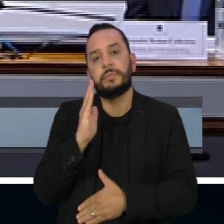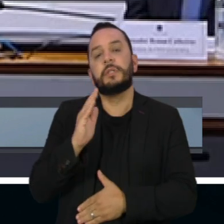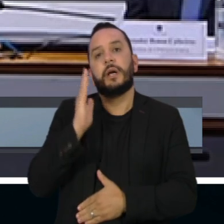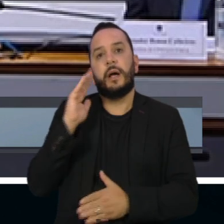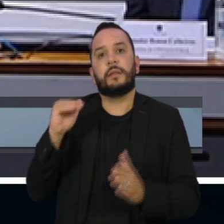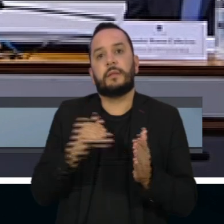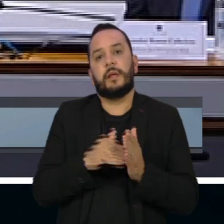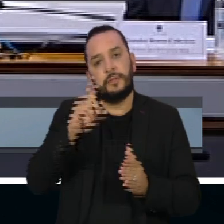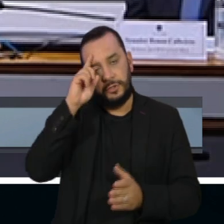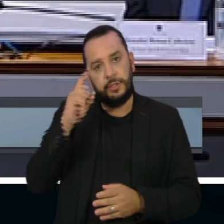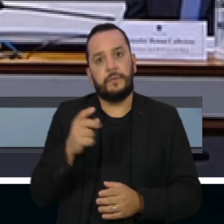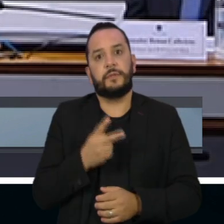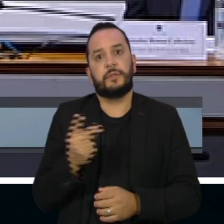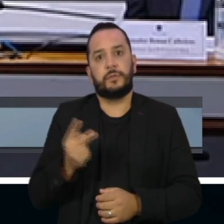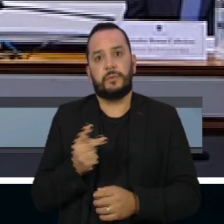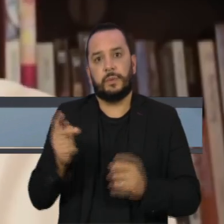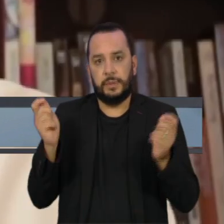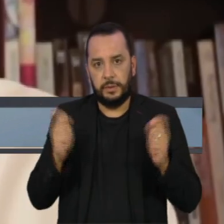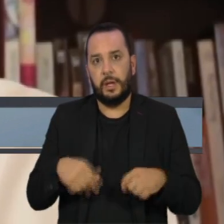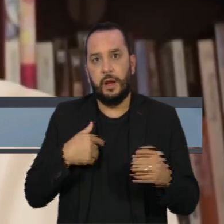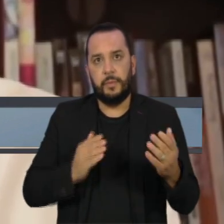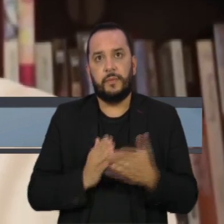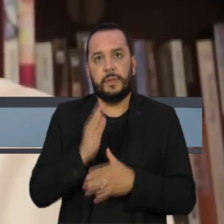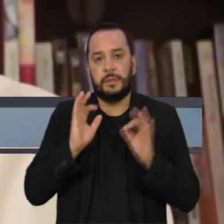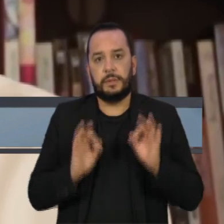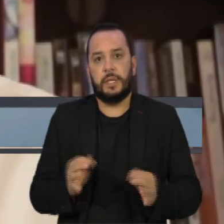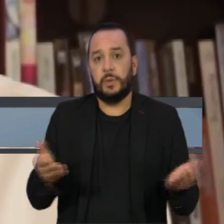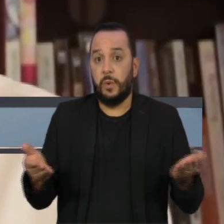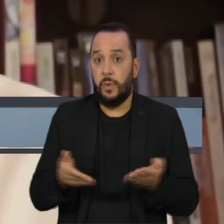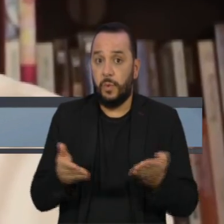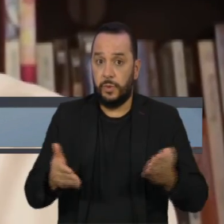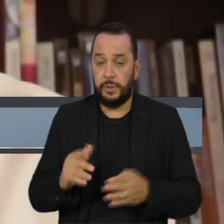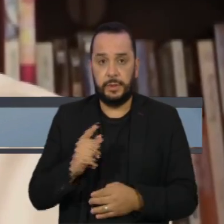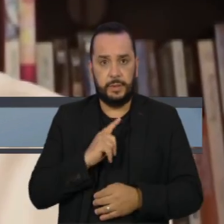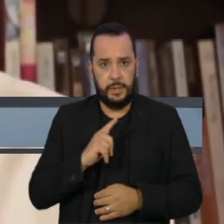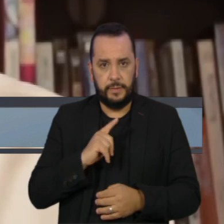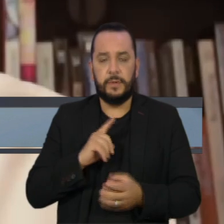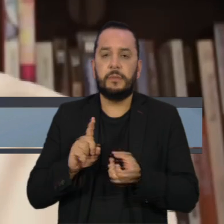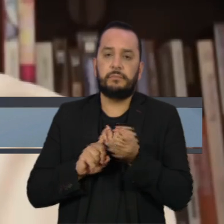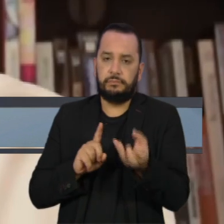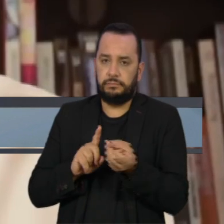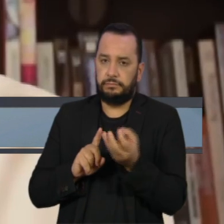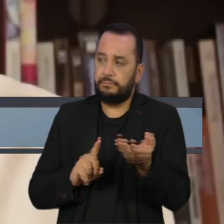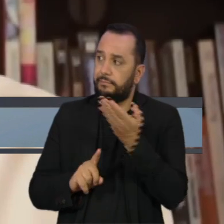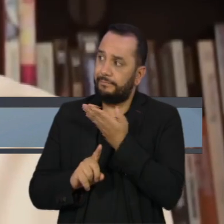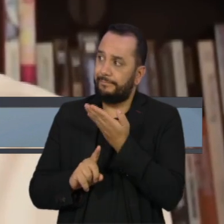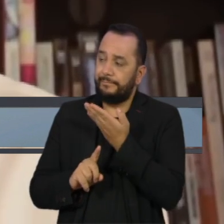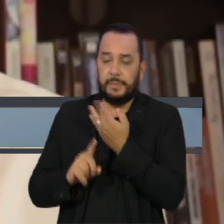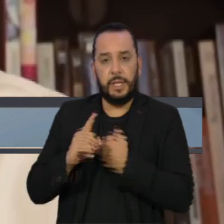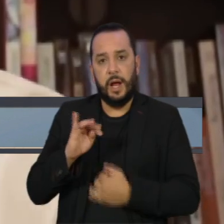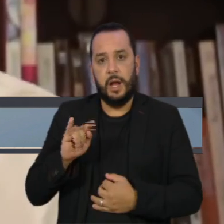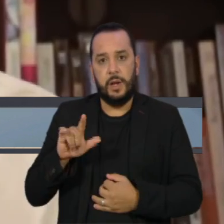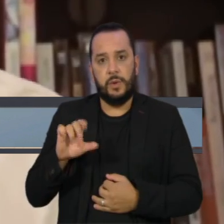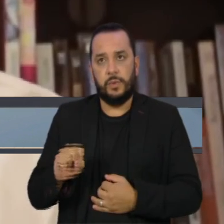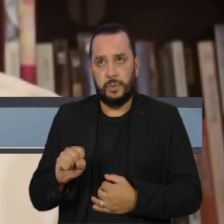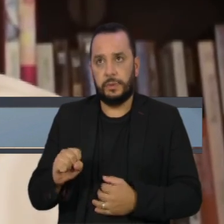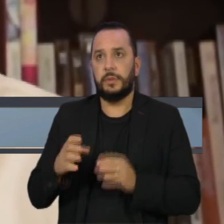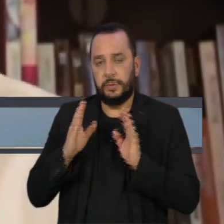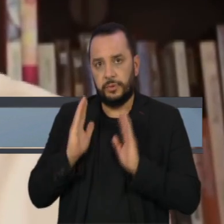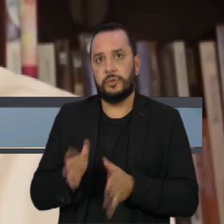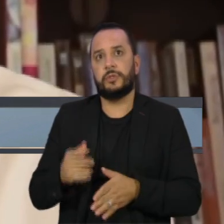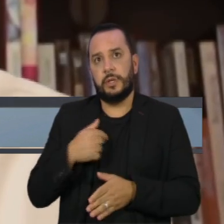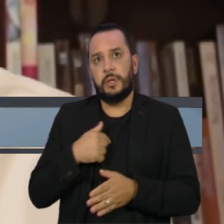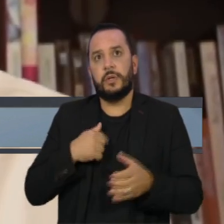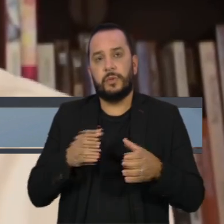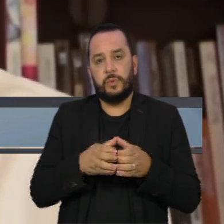22 para que tenha validade hoje também deveria ser ouvido empresário Carlos Wizard membro